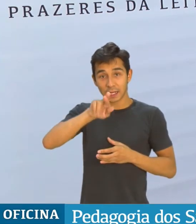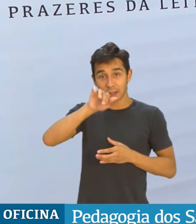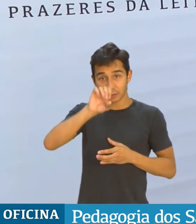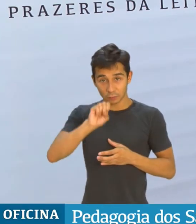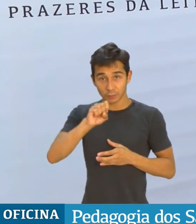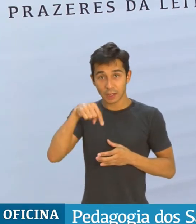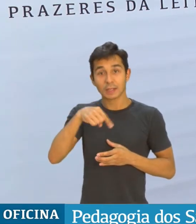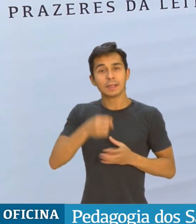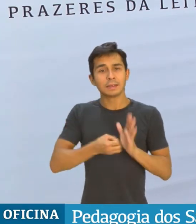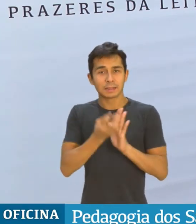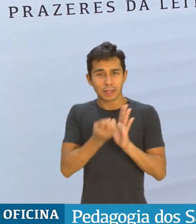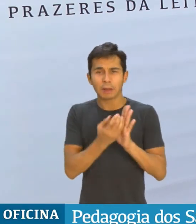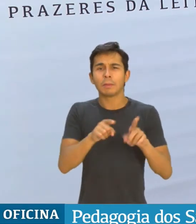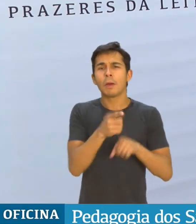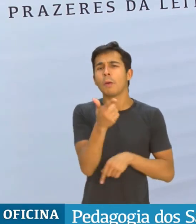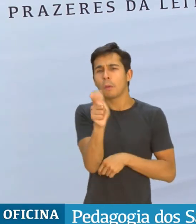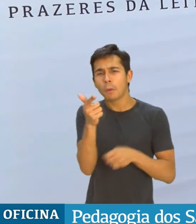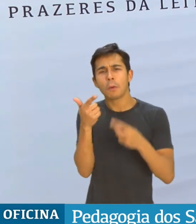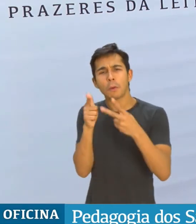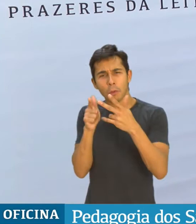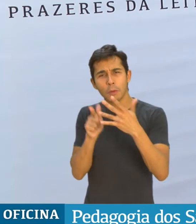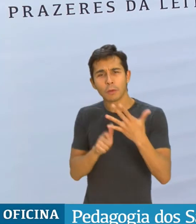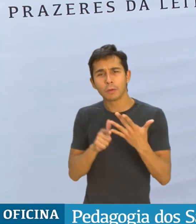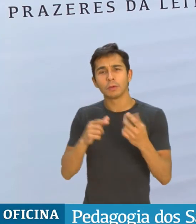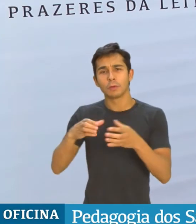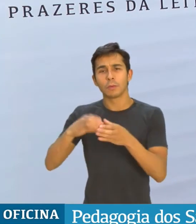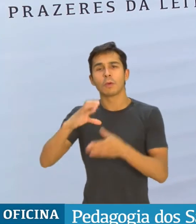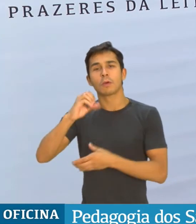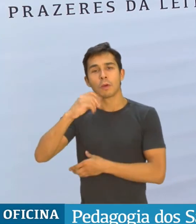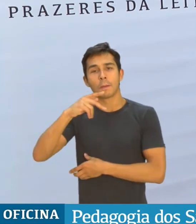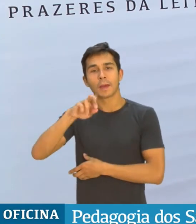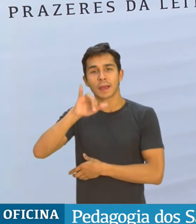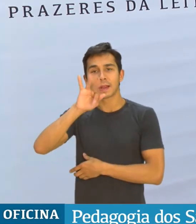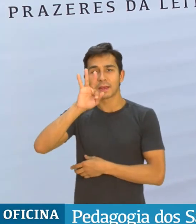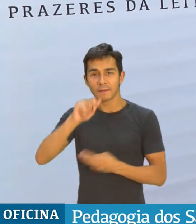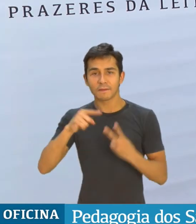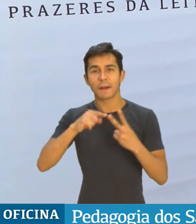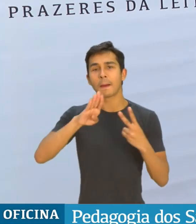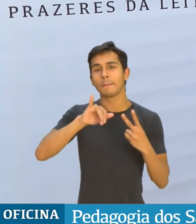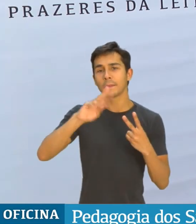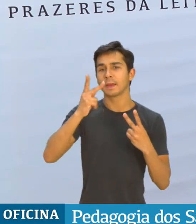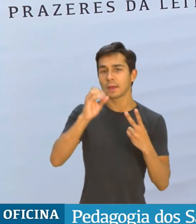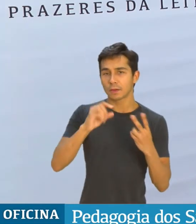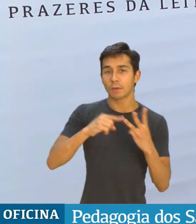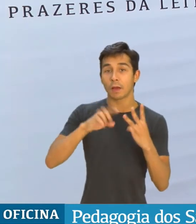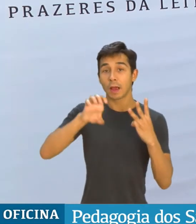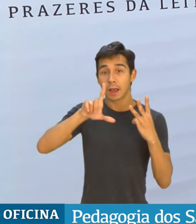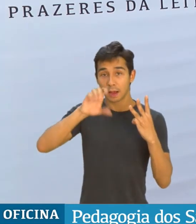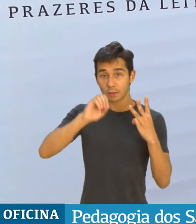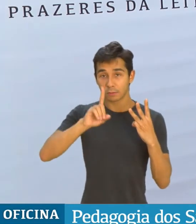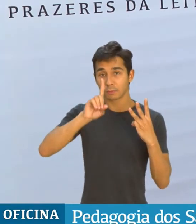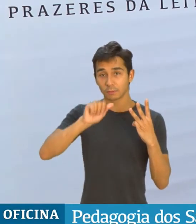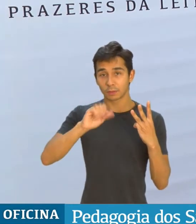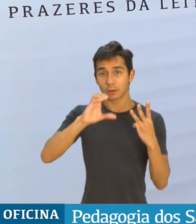inclusive, Cooperifa, Binho, Elo da Corrente, Brasa, Mesquiteiros.